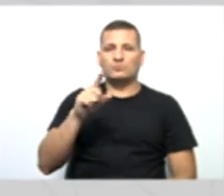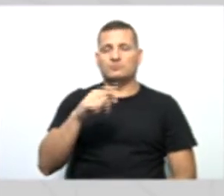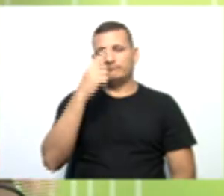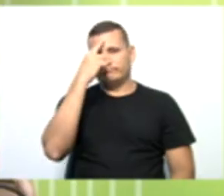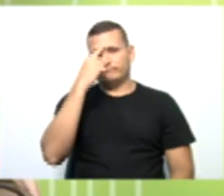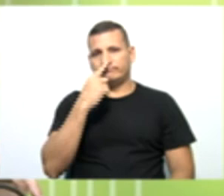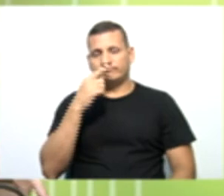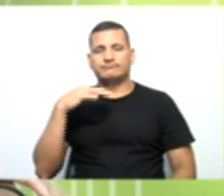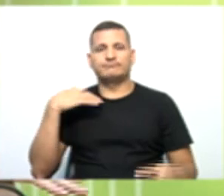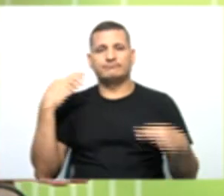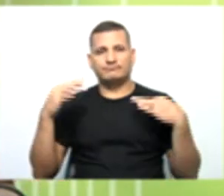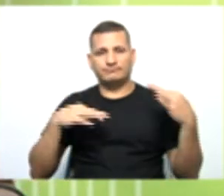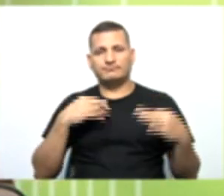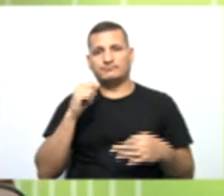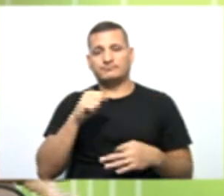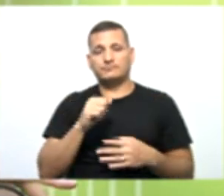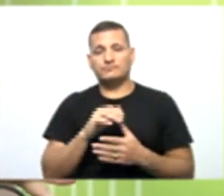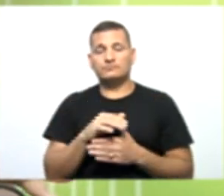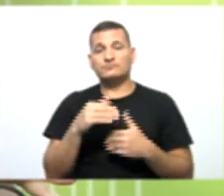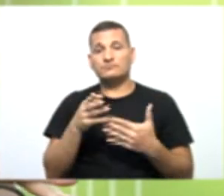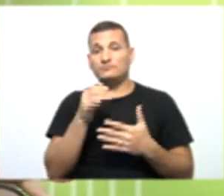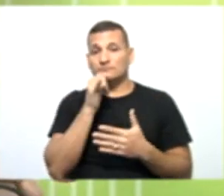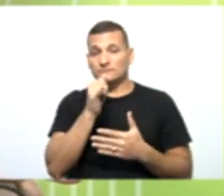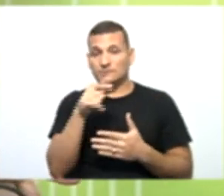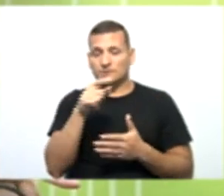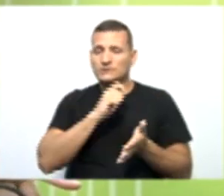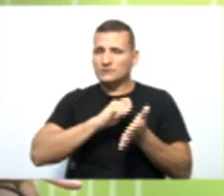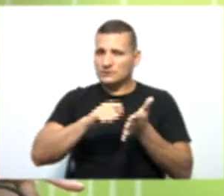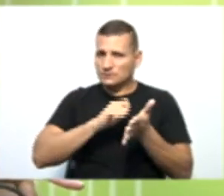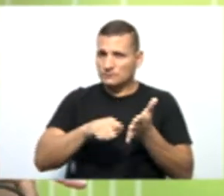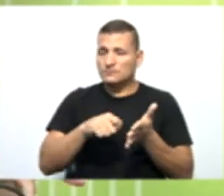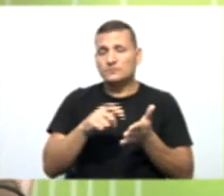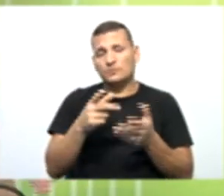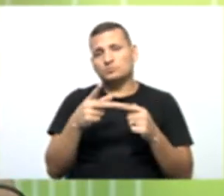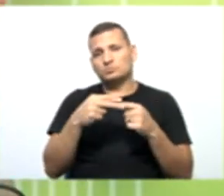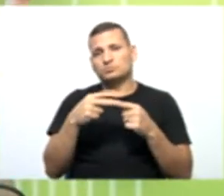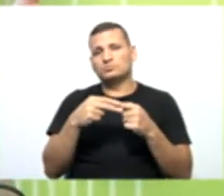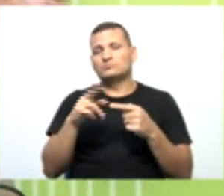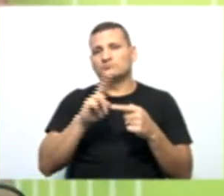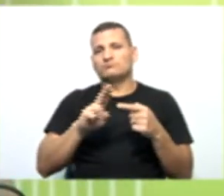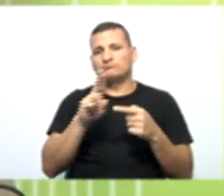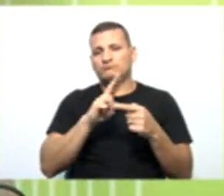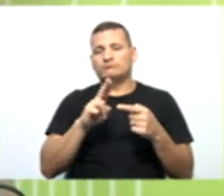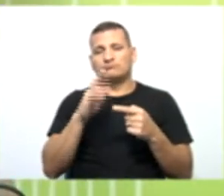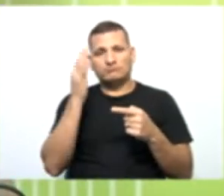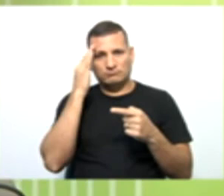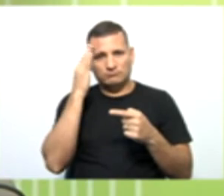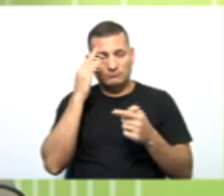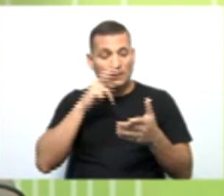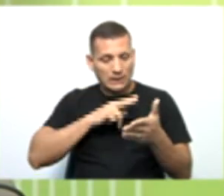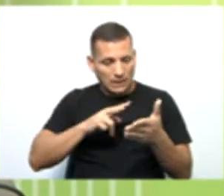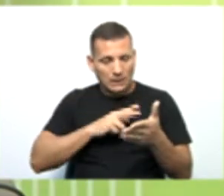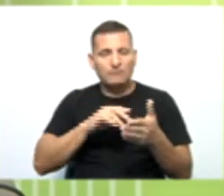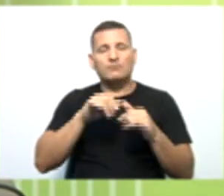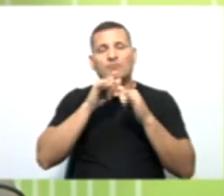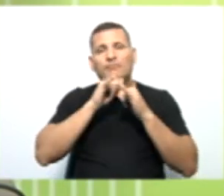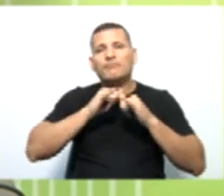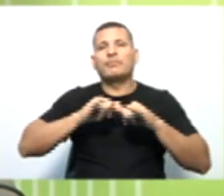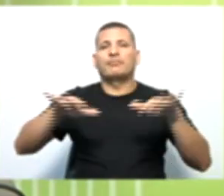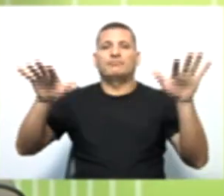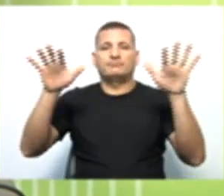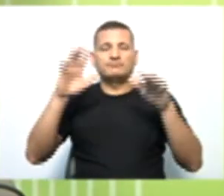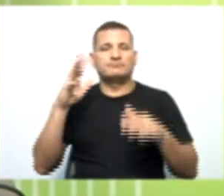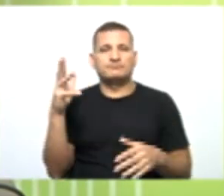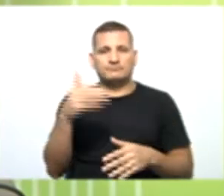Gente, quando for escrever, se possível, escrever com caneta para a gente falar para todos aqui, né?